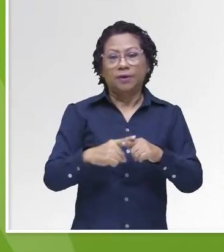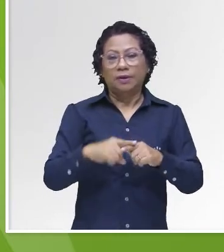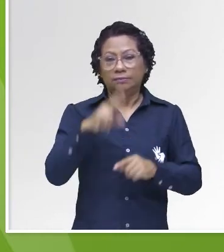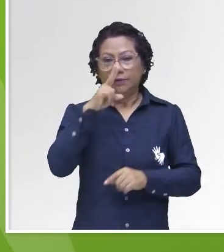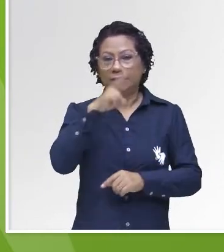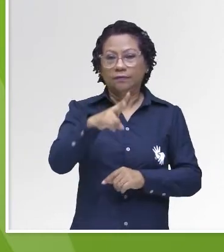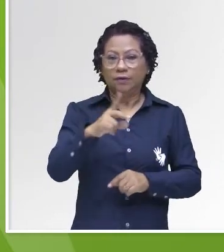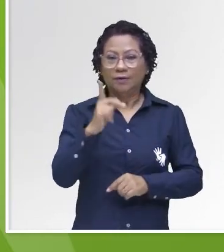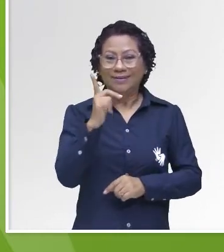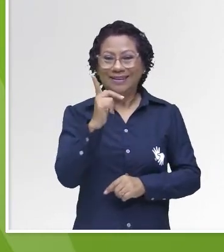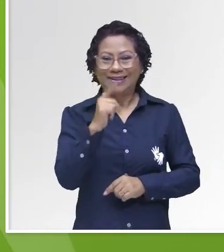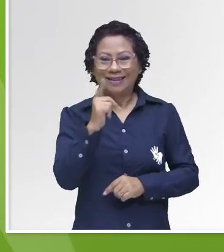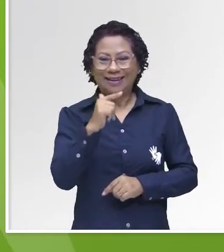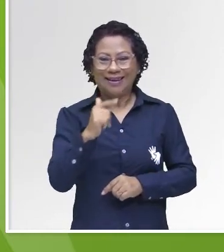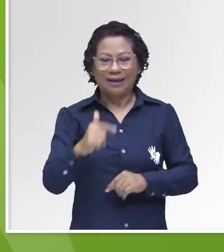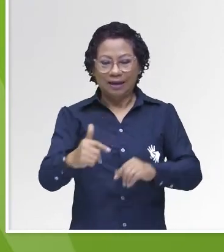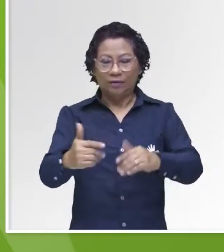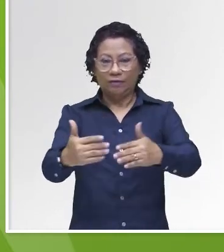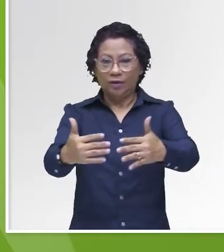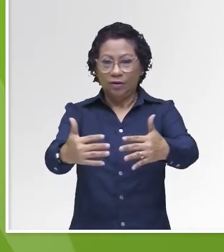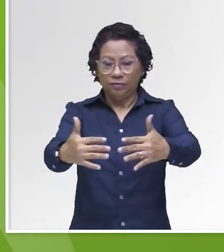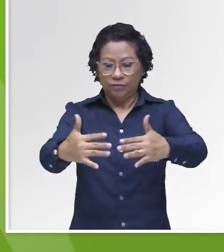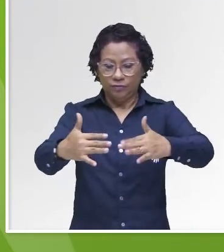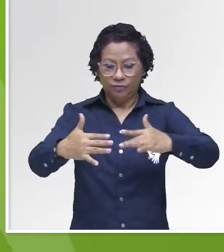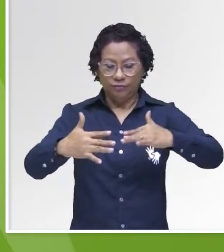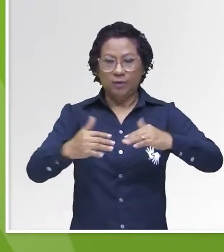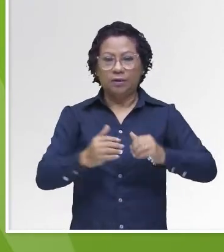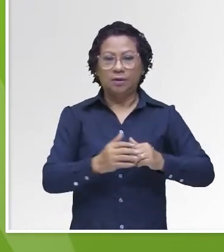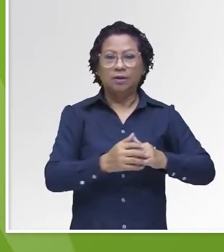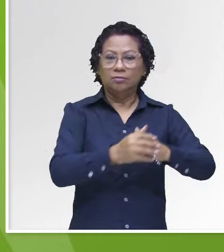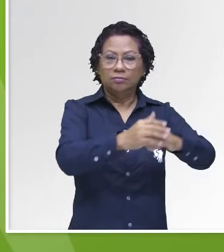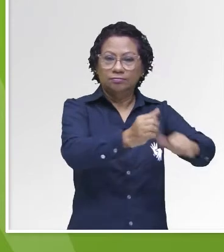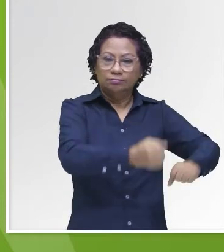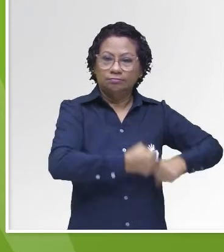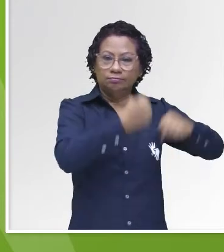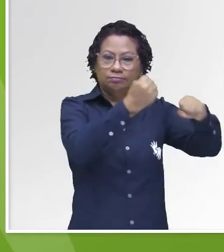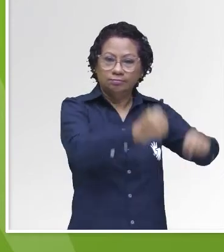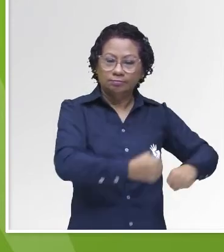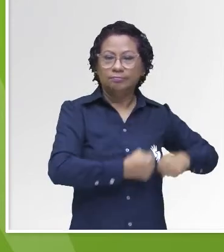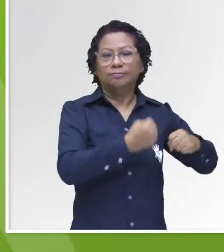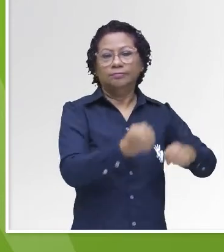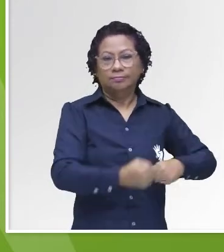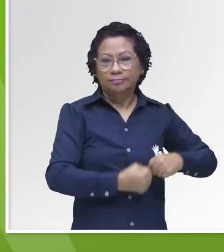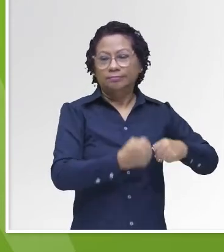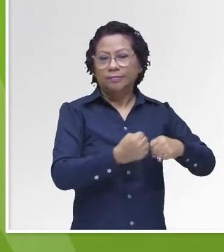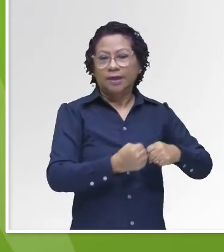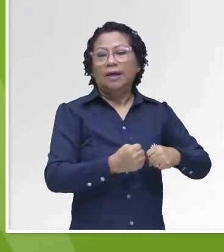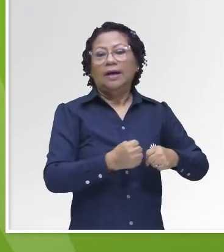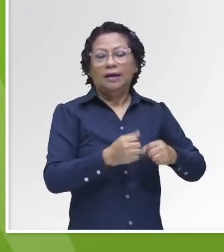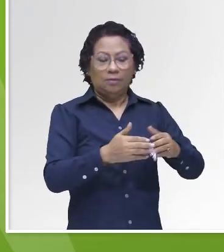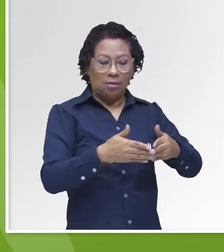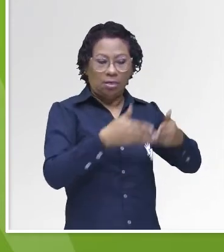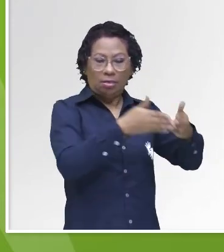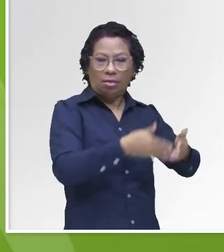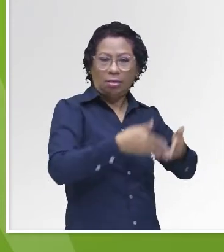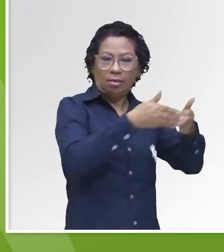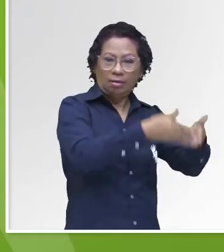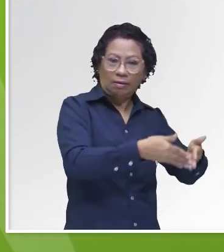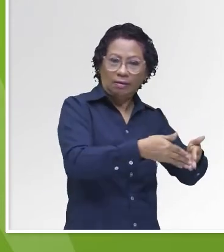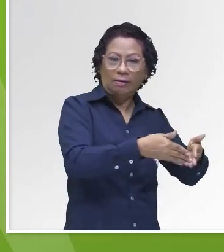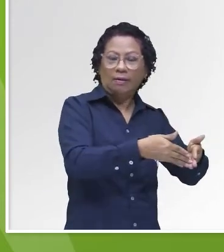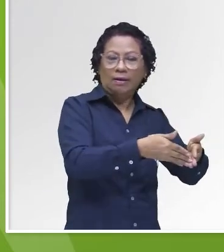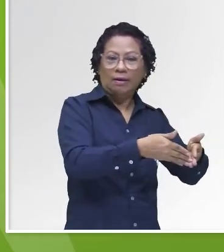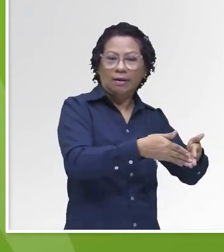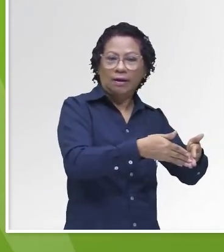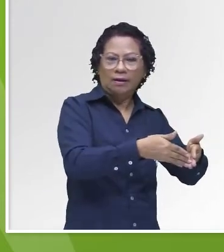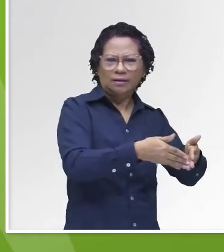frente, ao mesmo tempo que o barco vai para o outro lado do rio, certo?